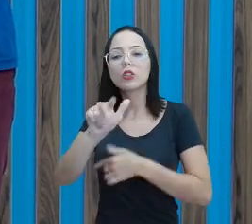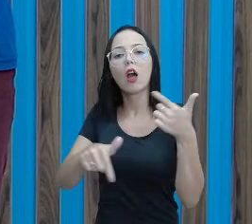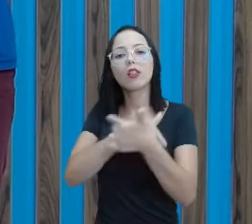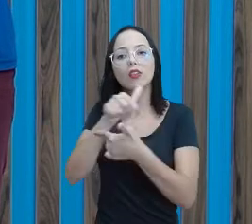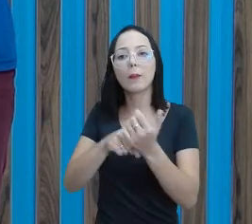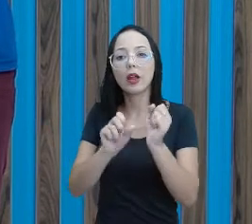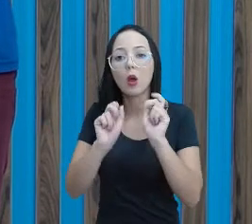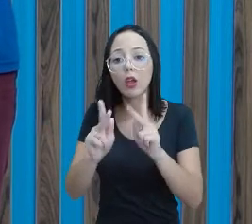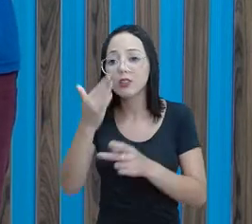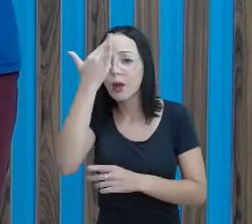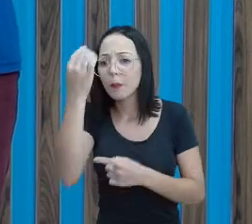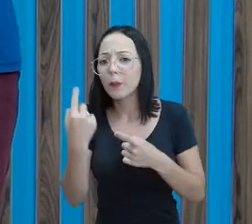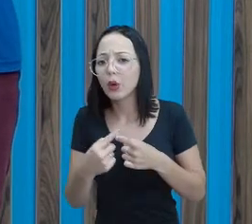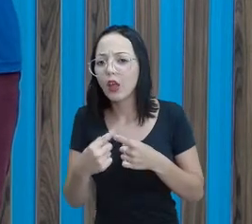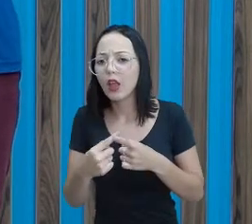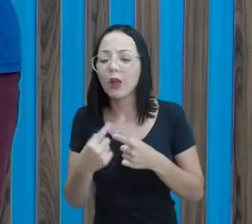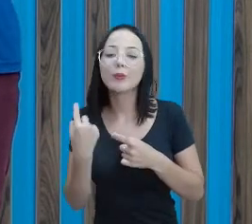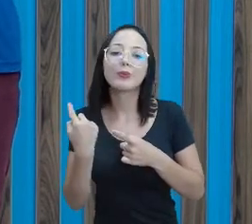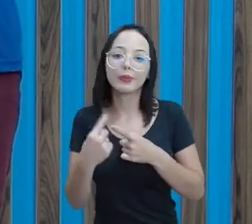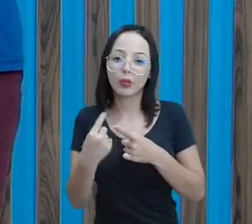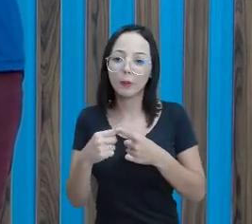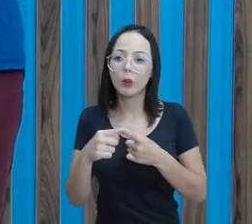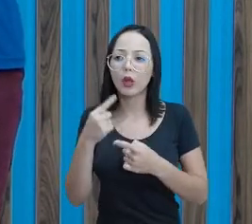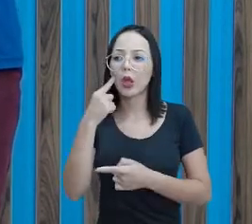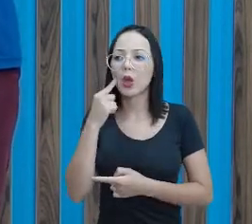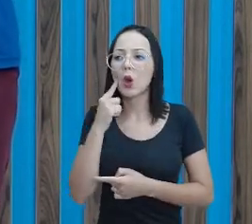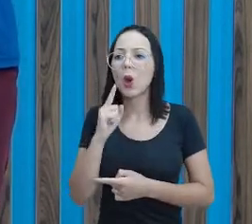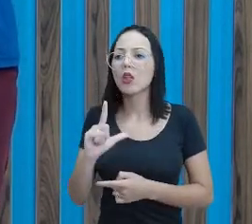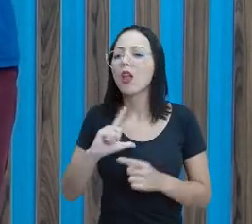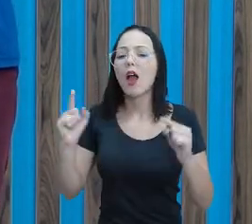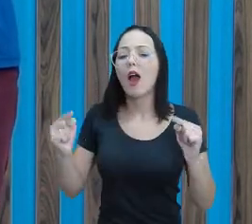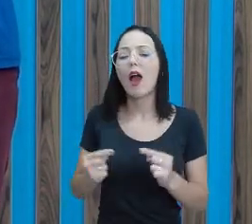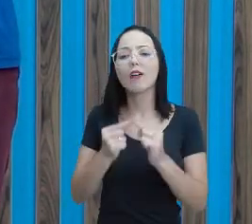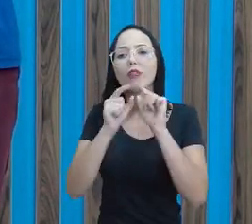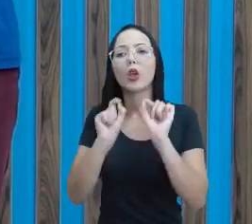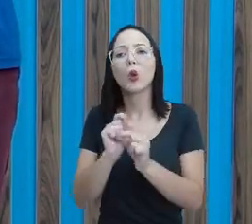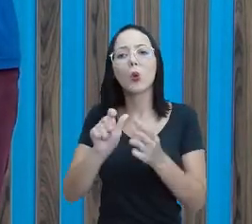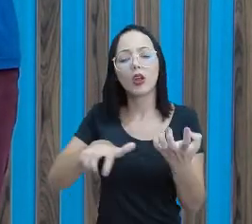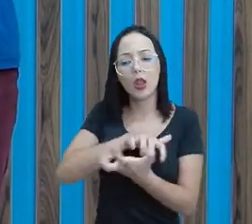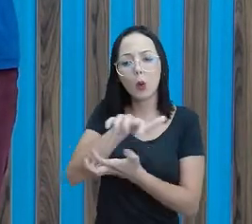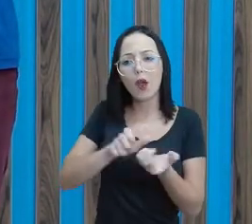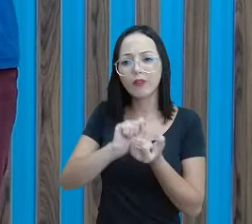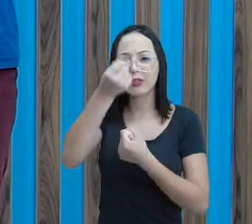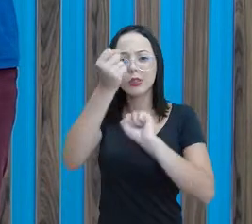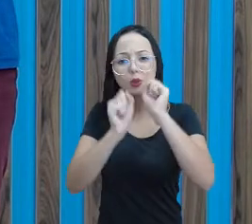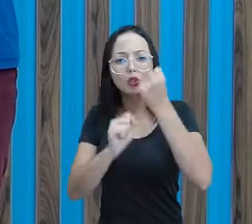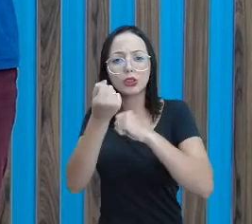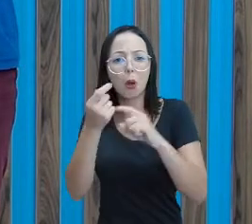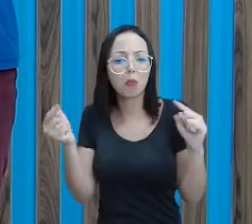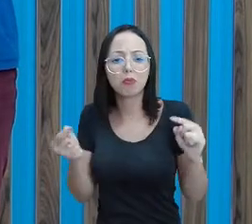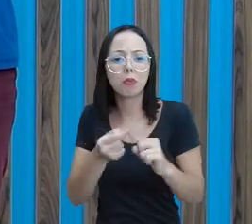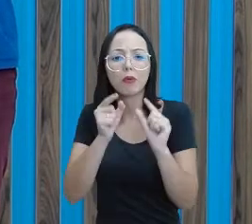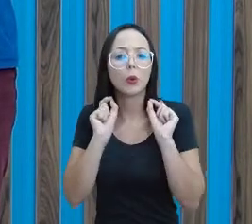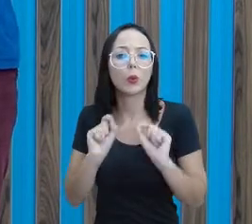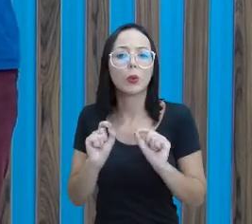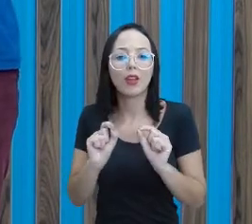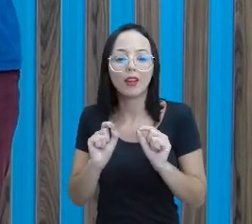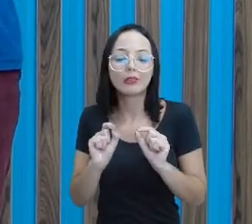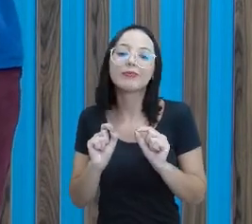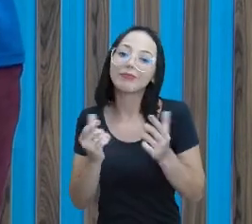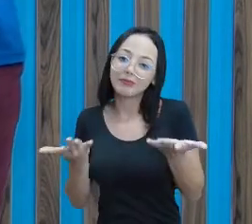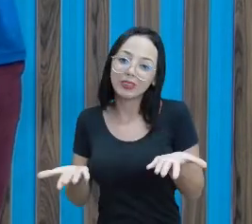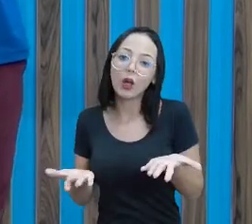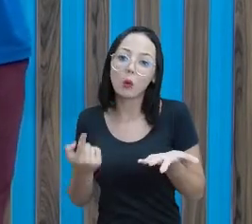aí. Sabe por quê, gente? Porque, professor, o que é que isso aqui tem a ver com a Revolução Industrial? Está falando para vocês. Justamente